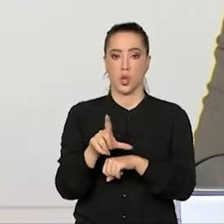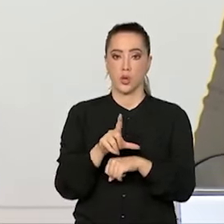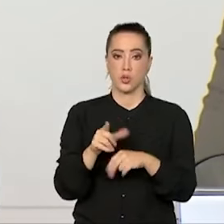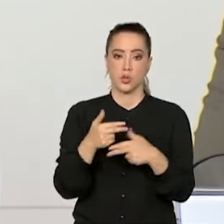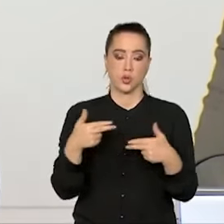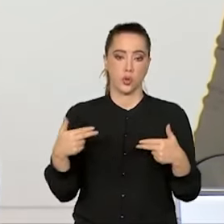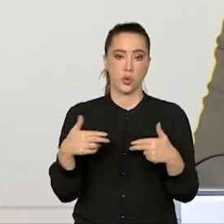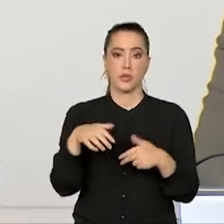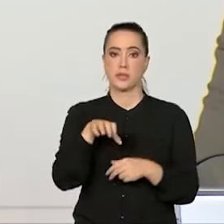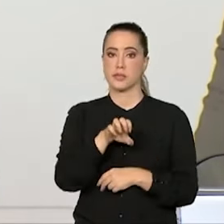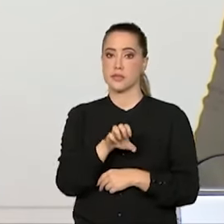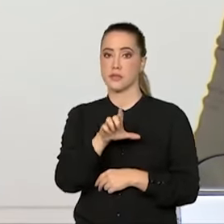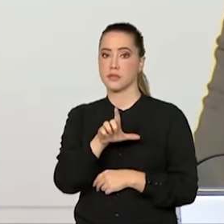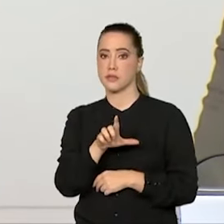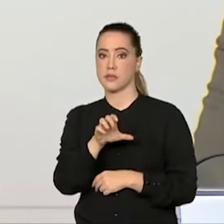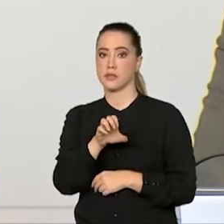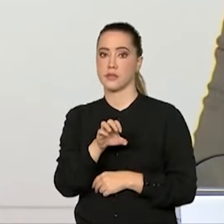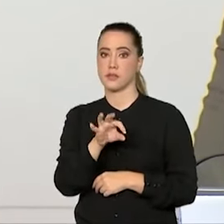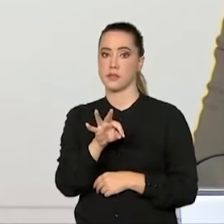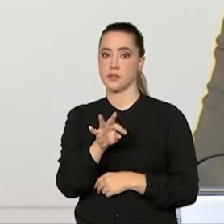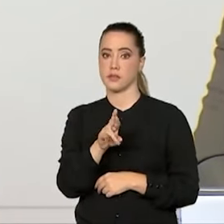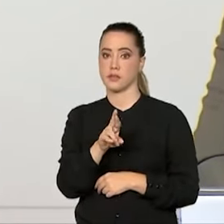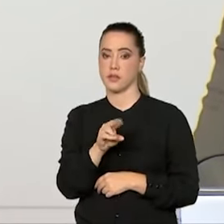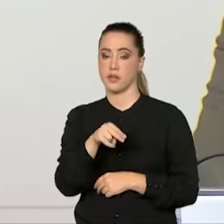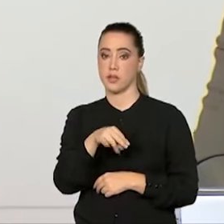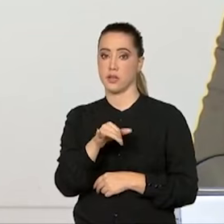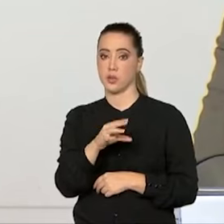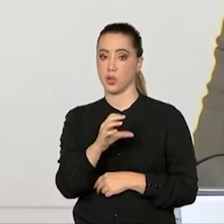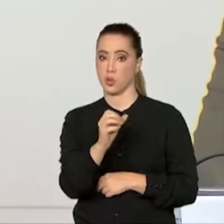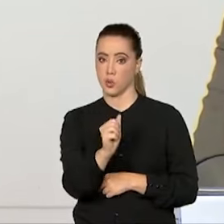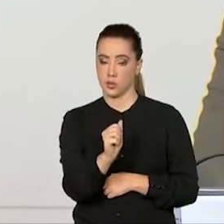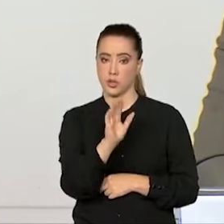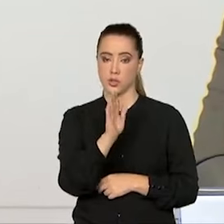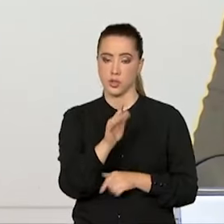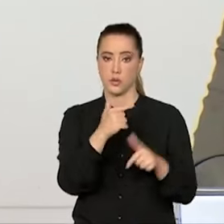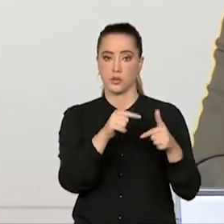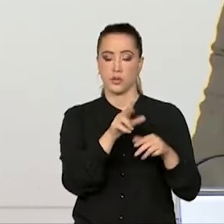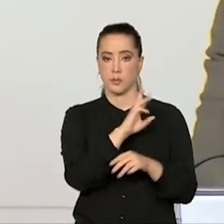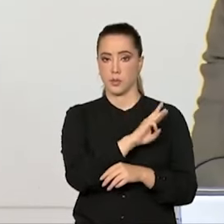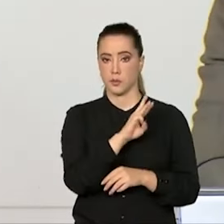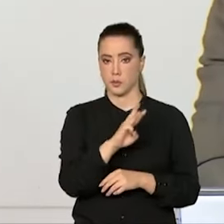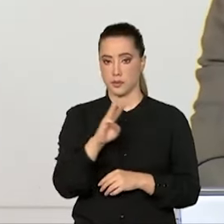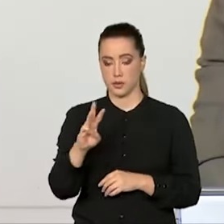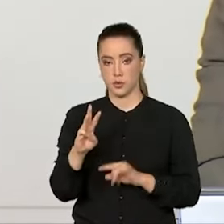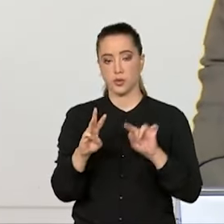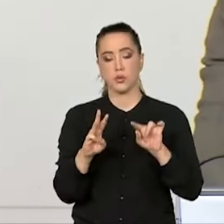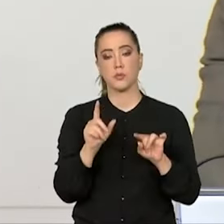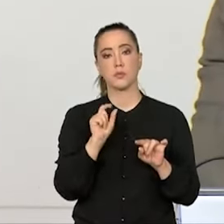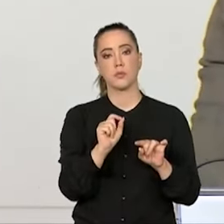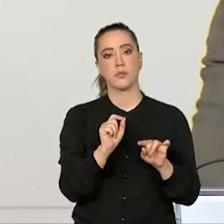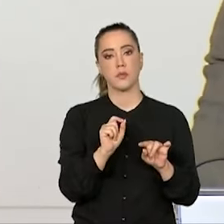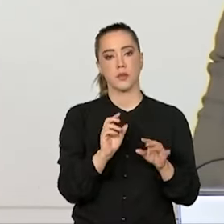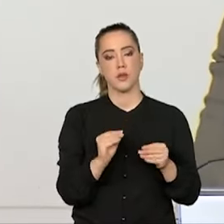eletrônico, foi feito trabalho nas plataformas digitais para